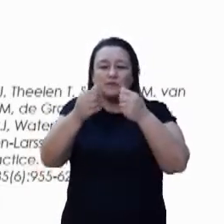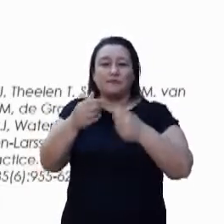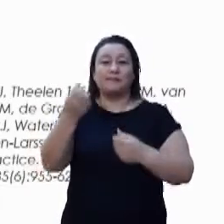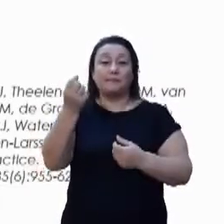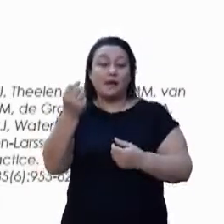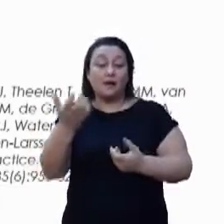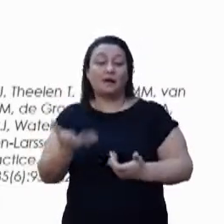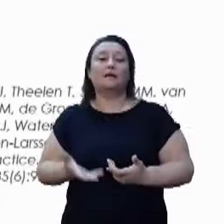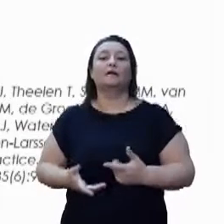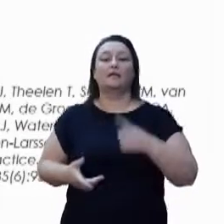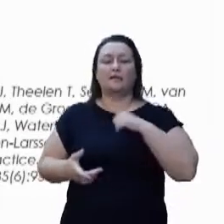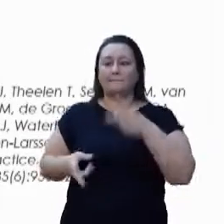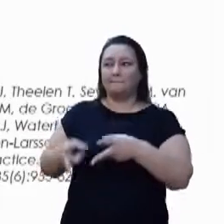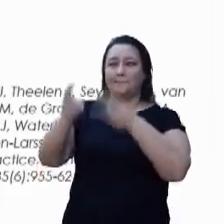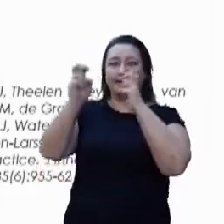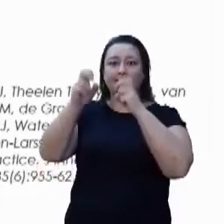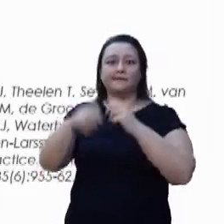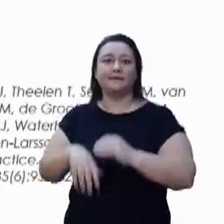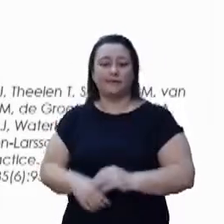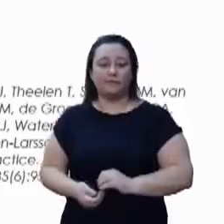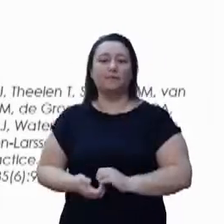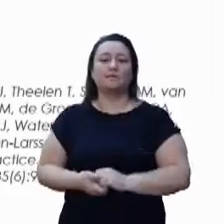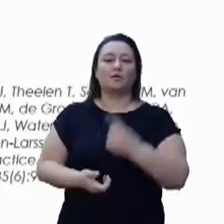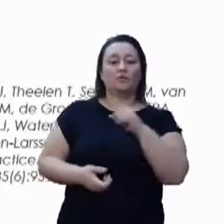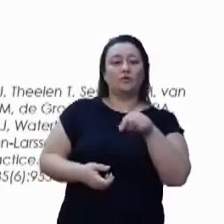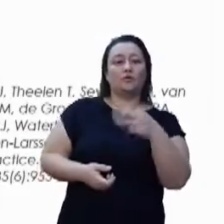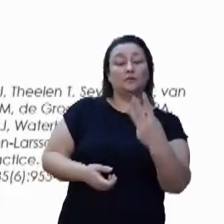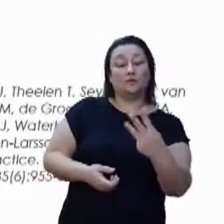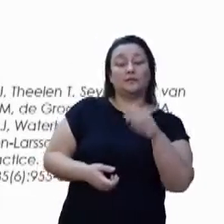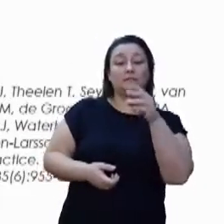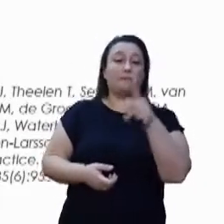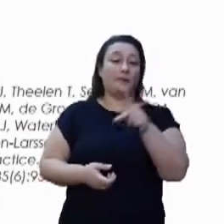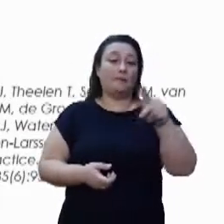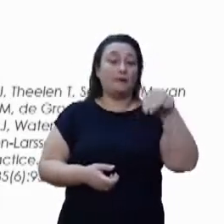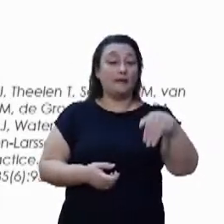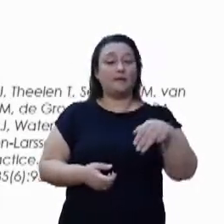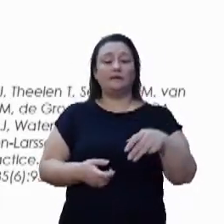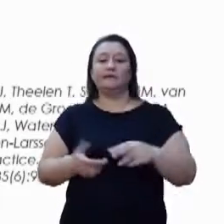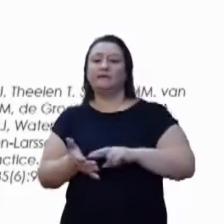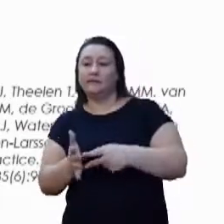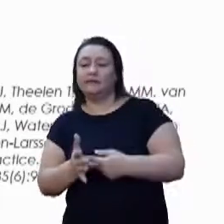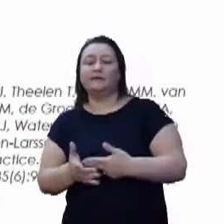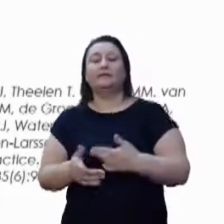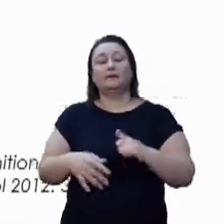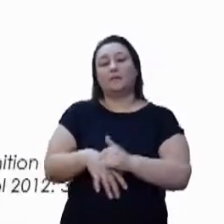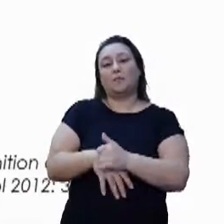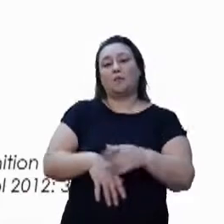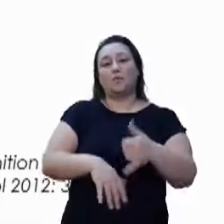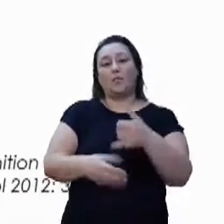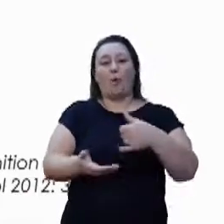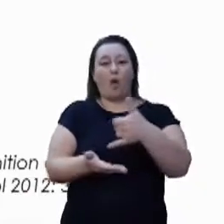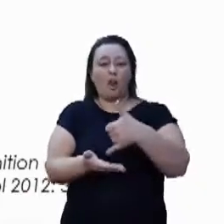periventricular, esse pico na espectroscopia, por volta de 1,3 ppm, que corresponde a um acúmulo lipídico.